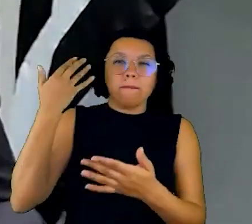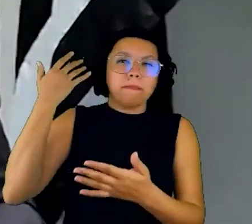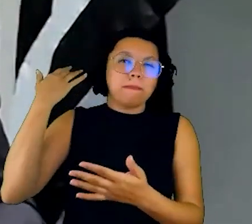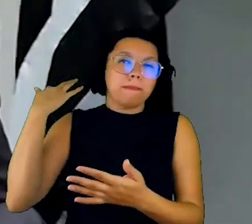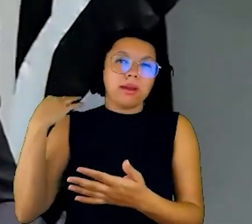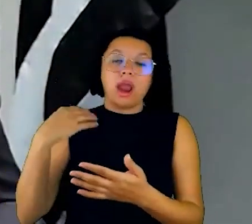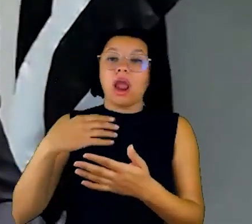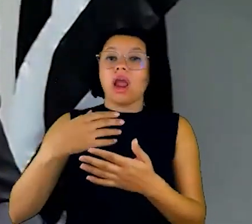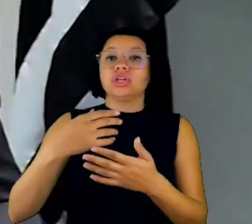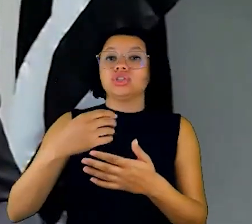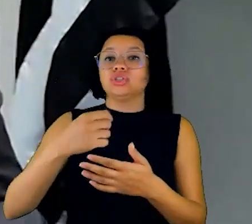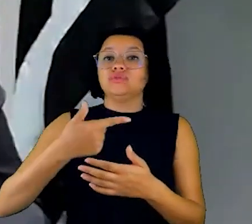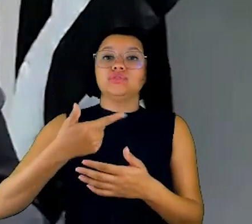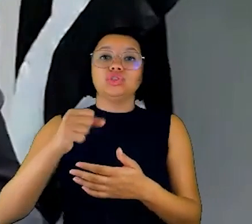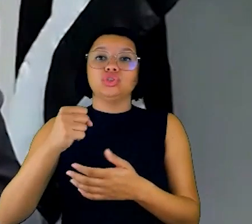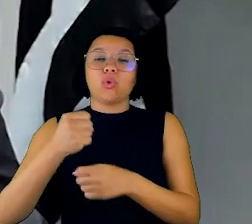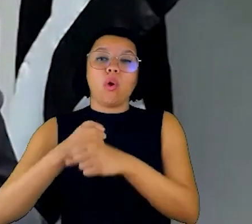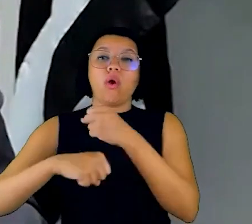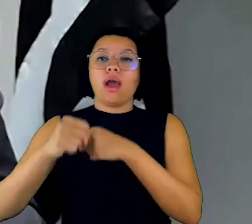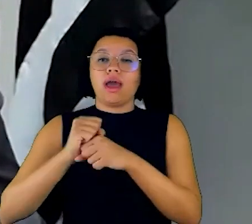pé no Fórum de Execução Fiscal.